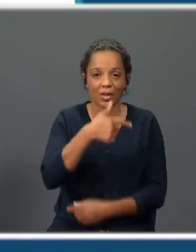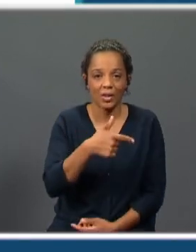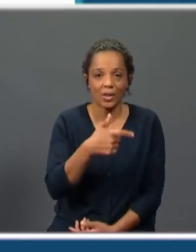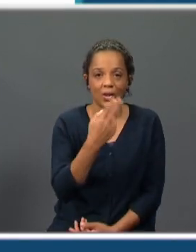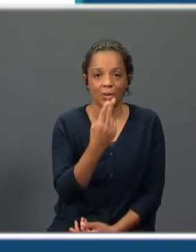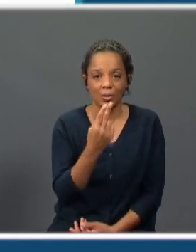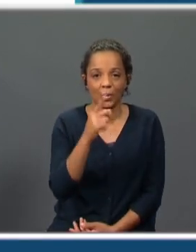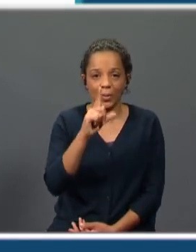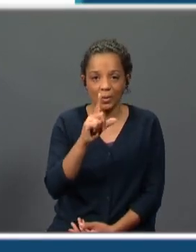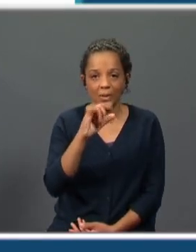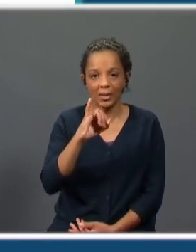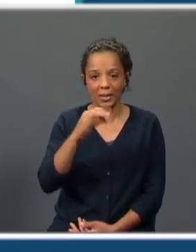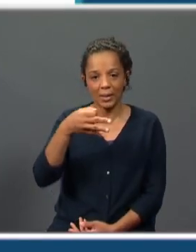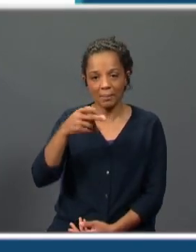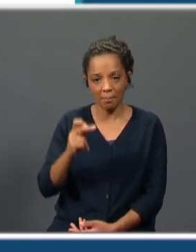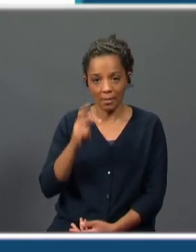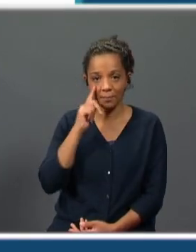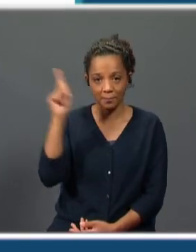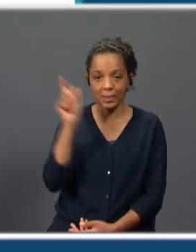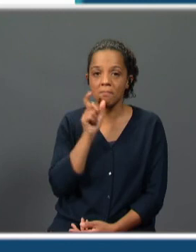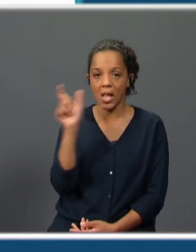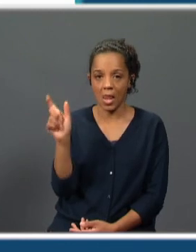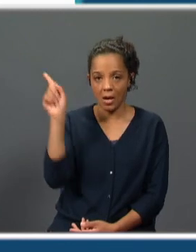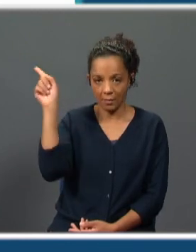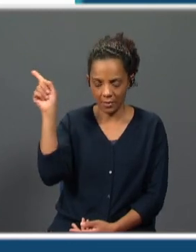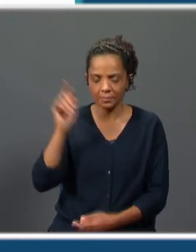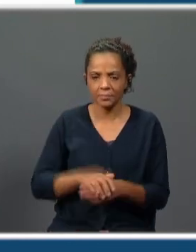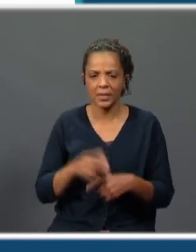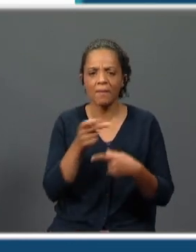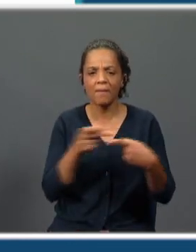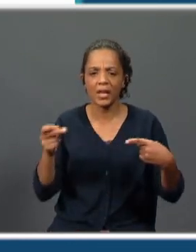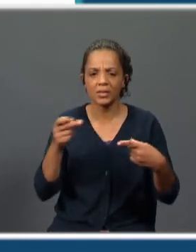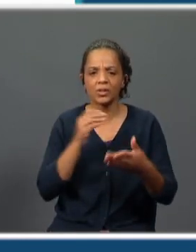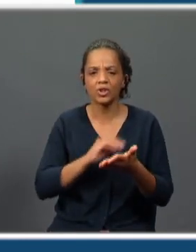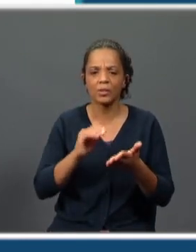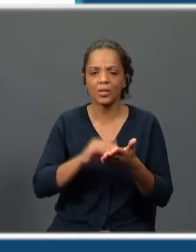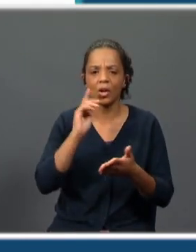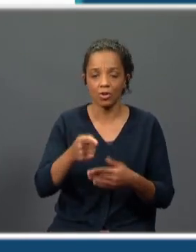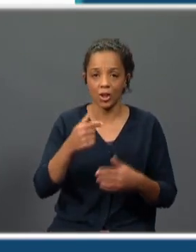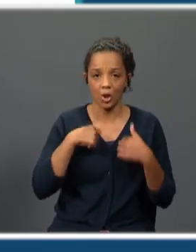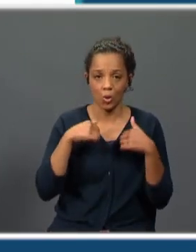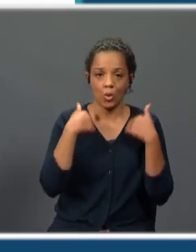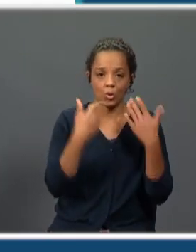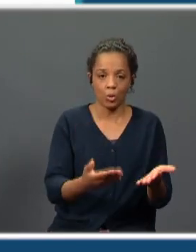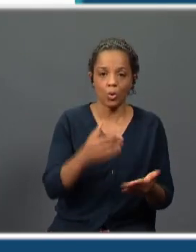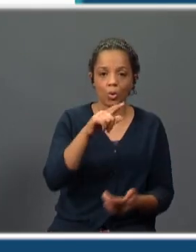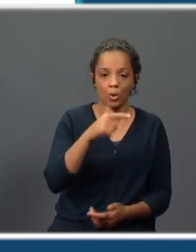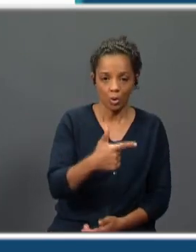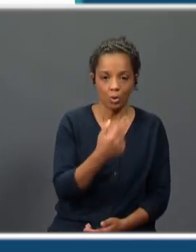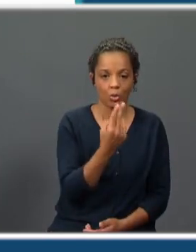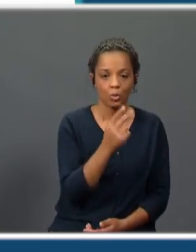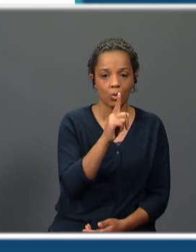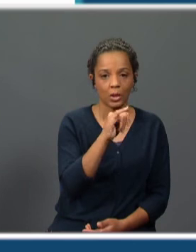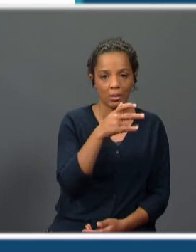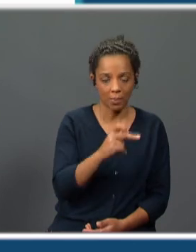disse que gosto muito dela. E aqui temos a Tulipa. E que frase foi esta que eu escrevi? Eu dou a tulipa à